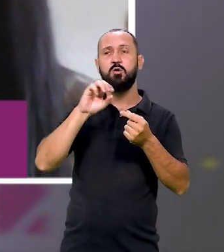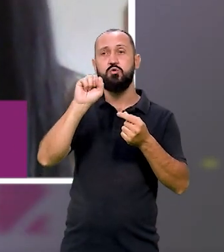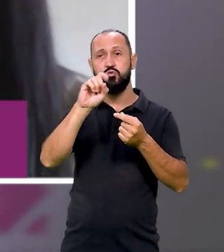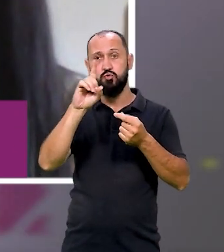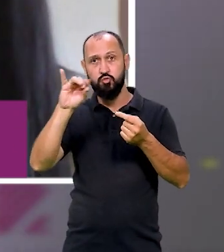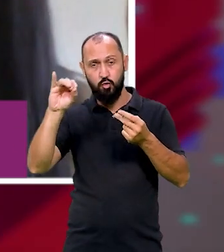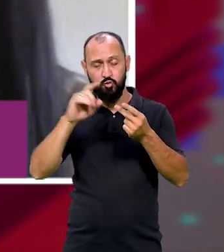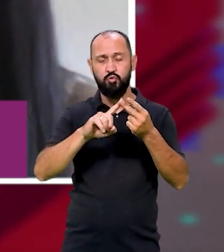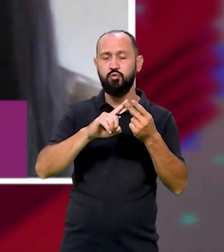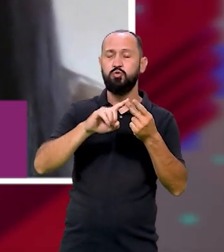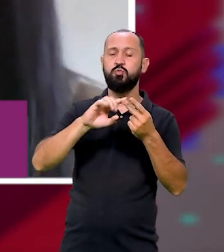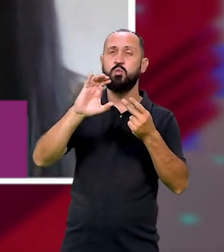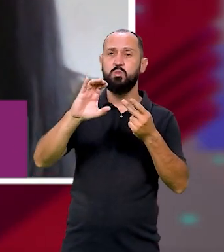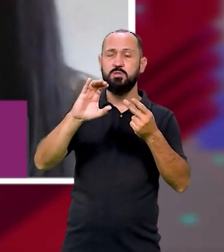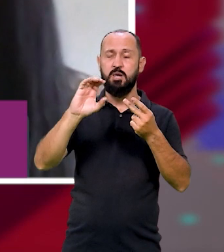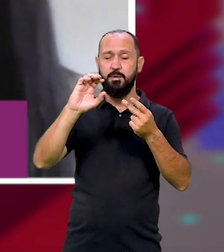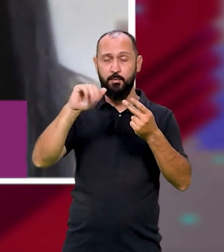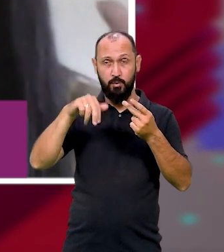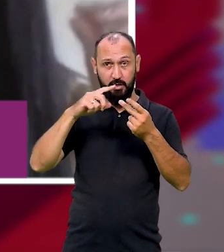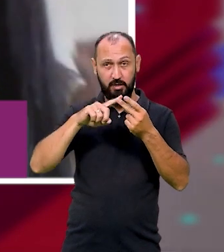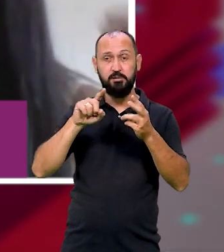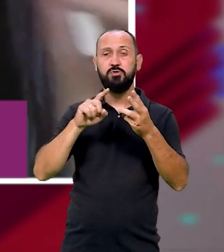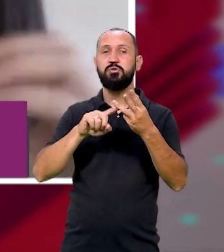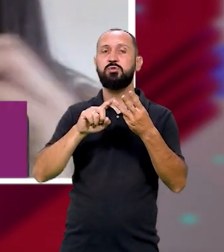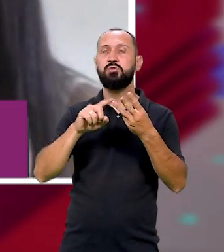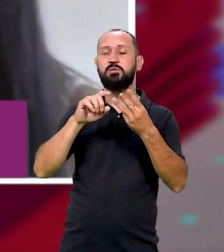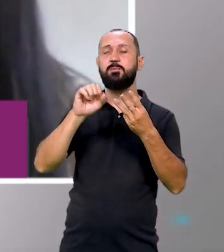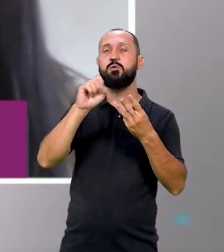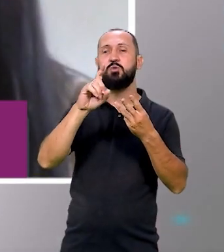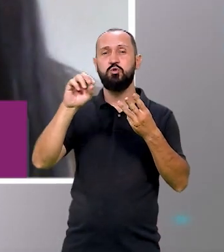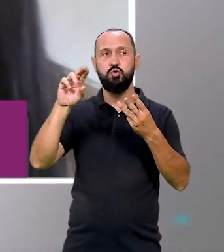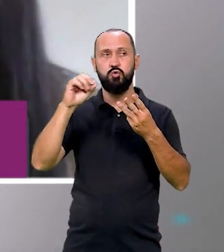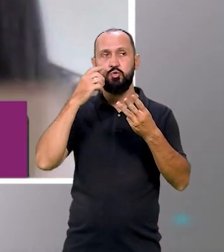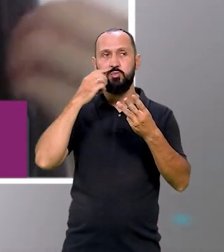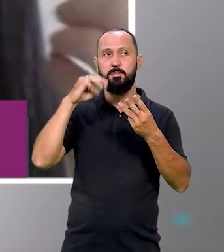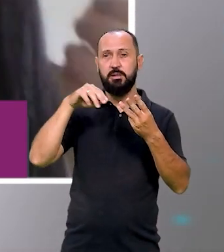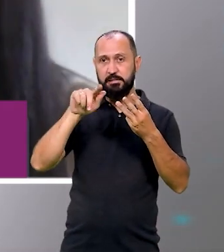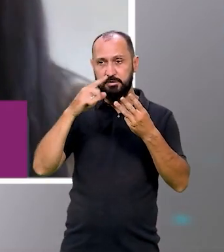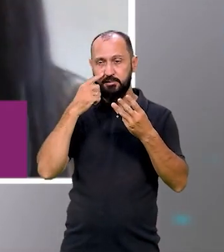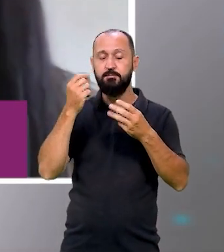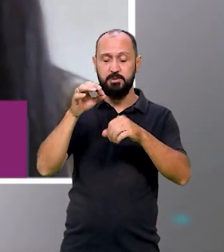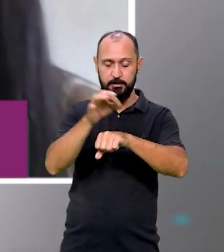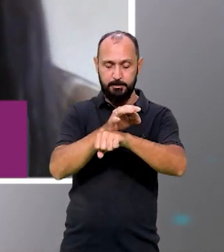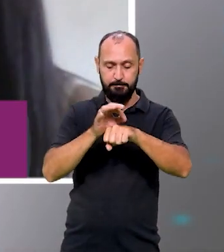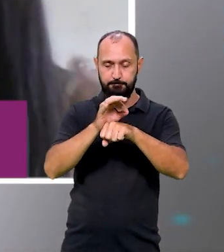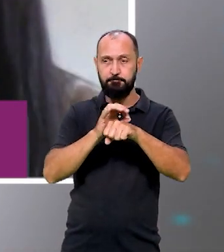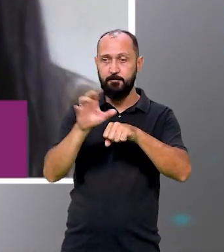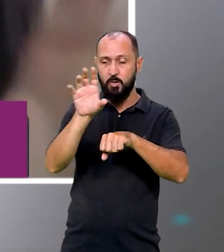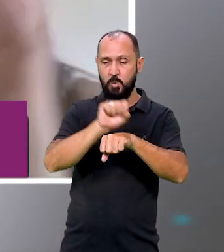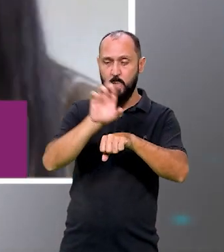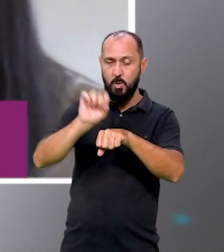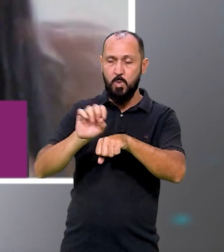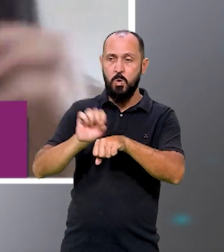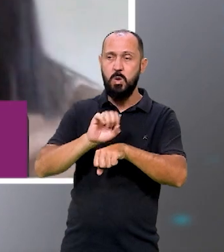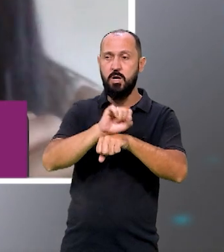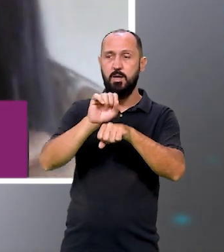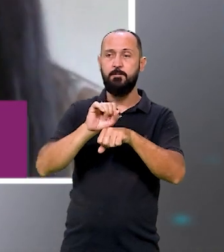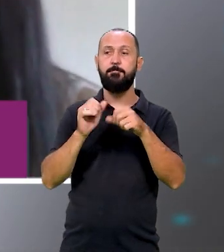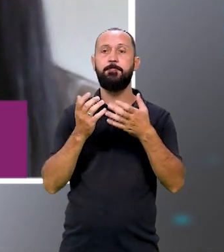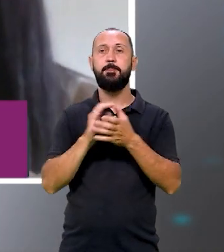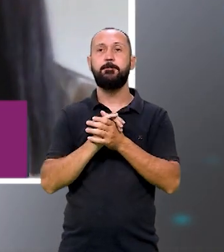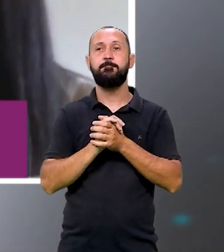o açúcar, né? O glicogênio muscular e hepático, que é o que a gente consegue armazenar, Lívia. Então, uma forma mais